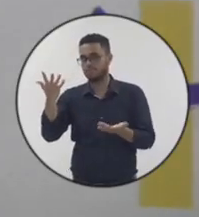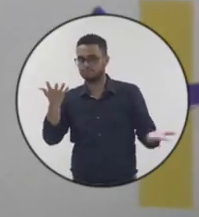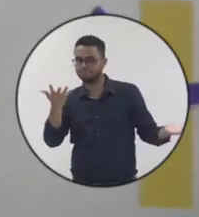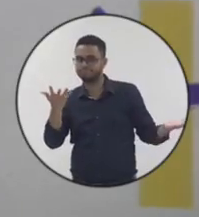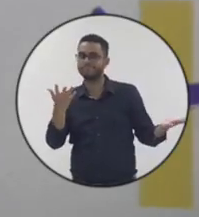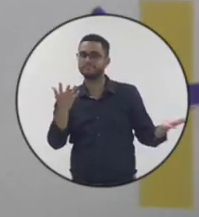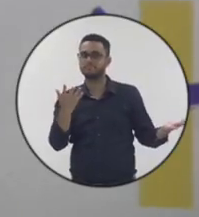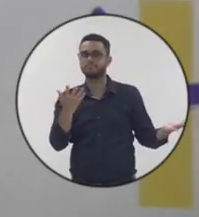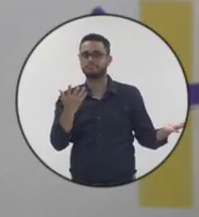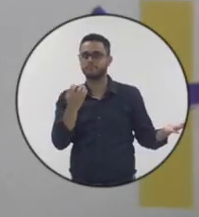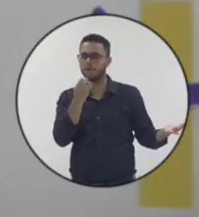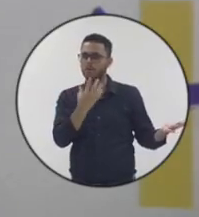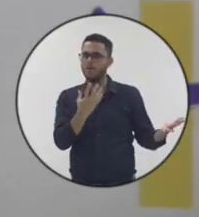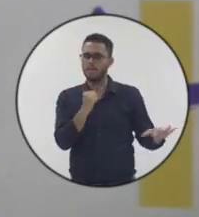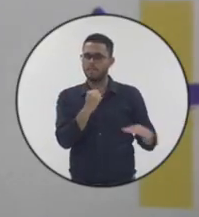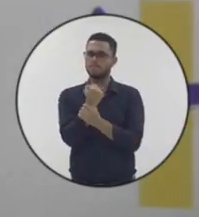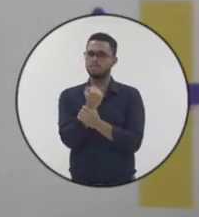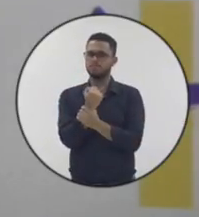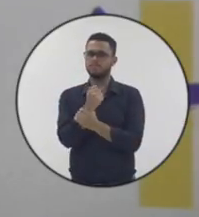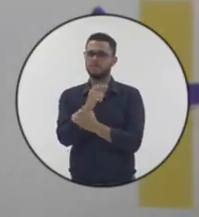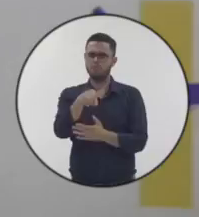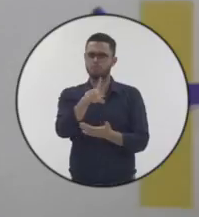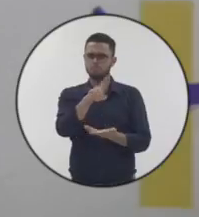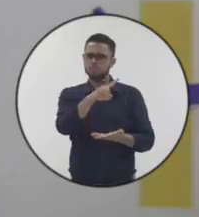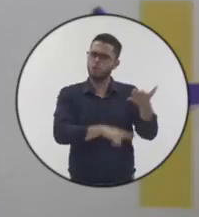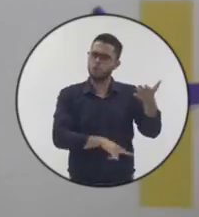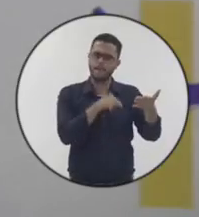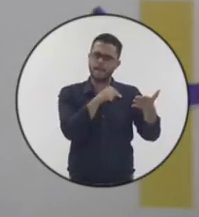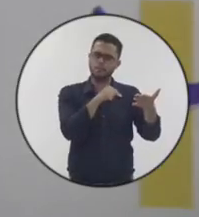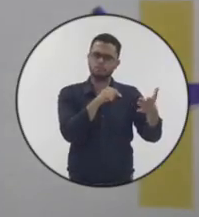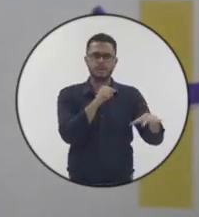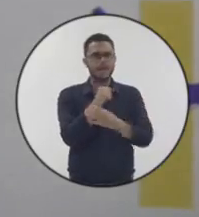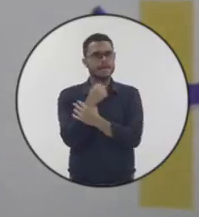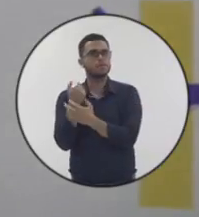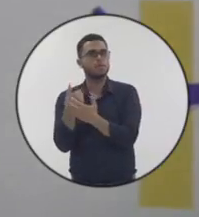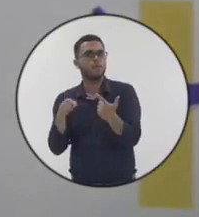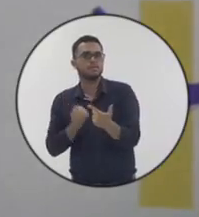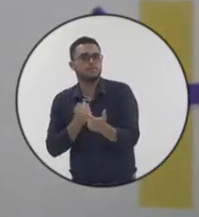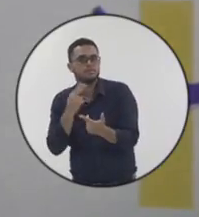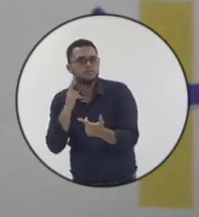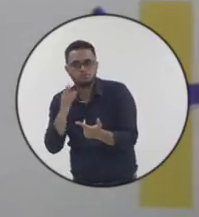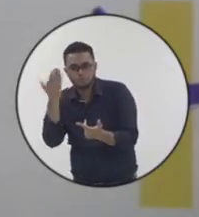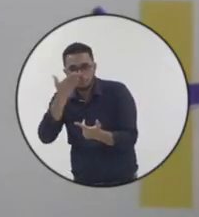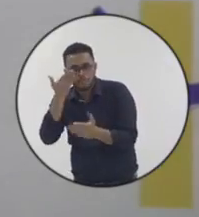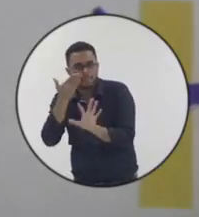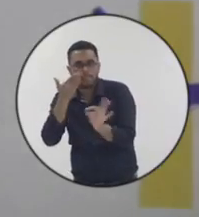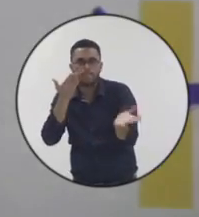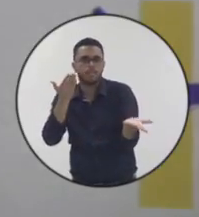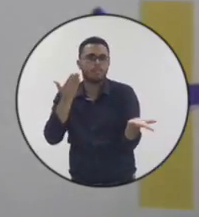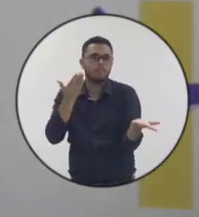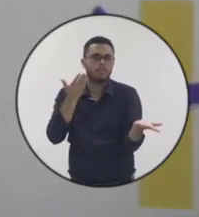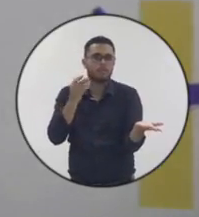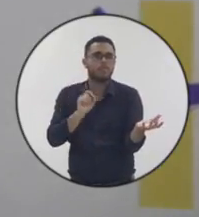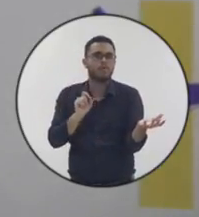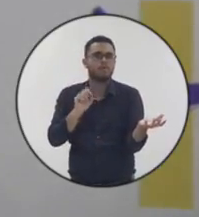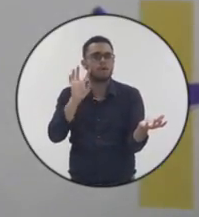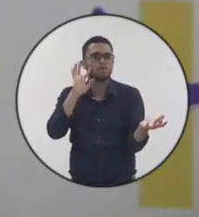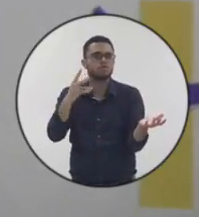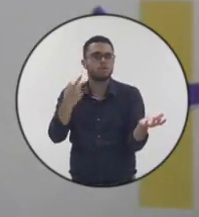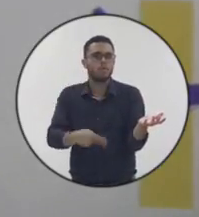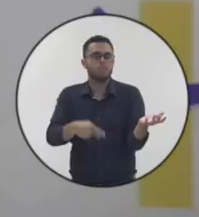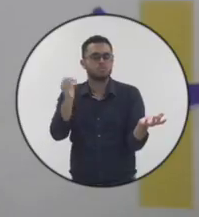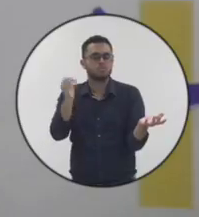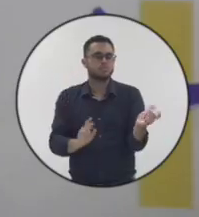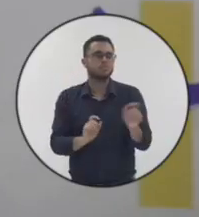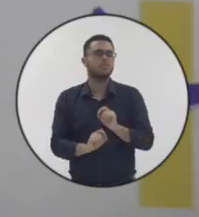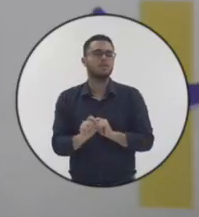garantir, via documental, né, algo que a gente não vê na perspectiva de resoluções no Brasil, que